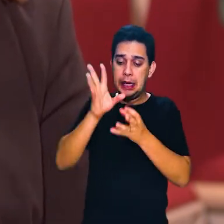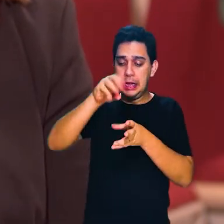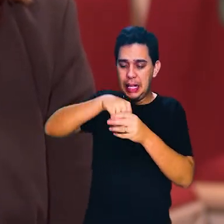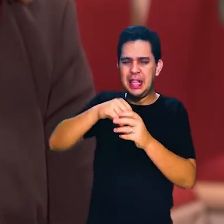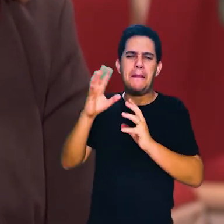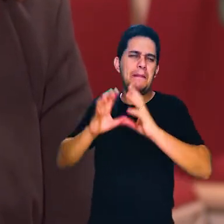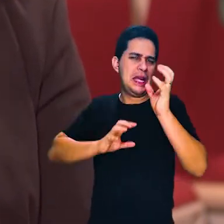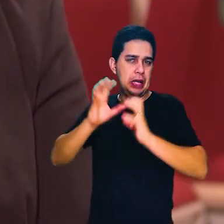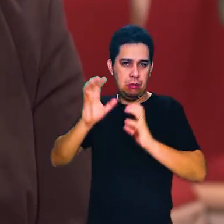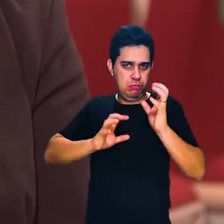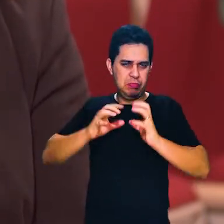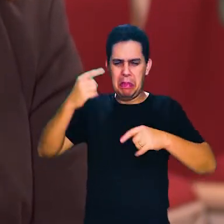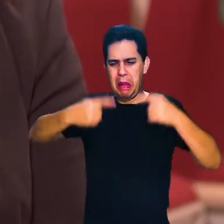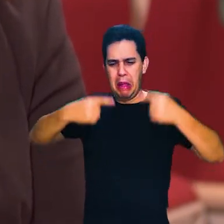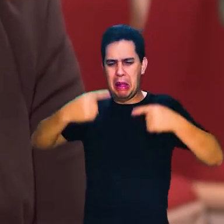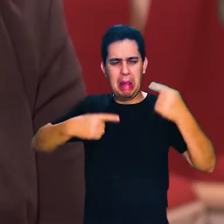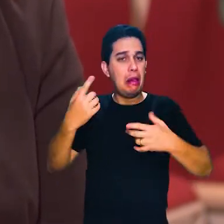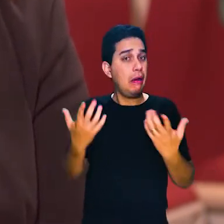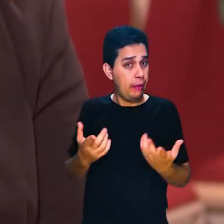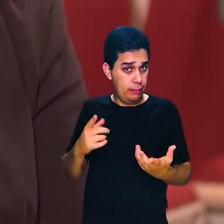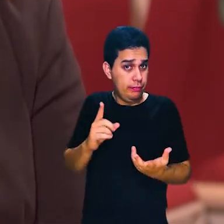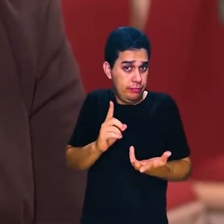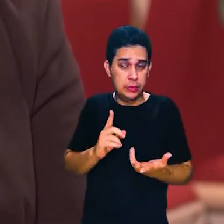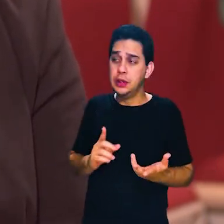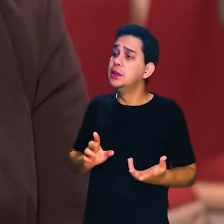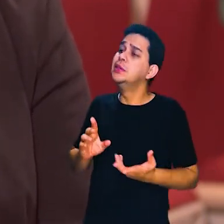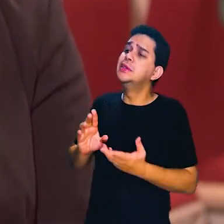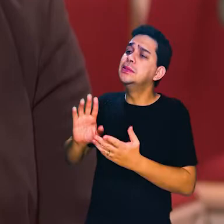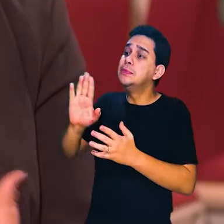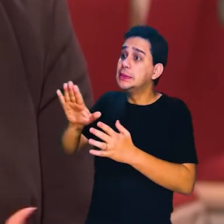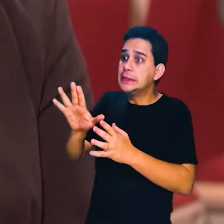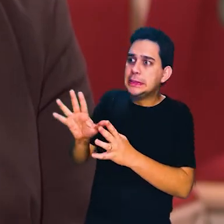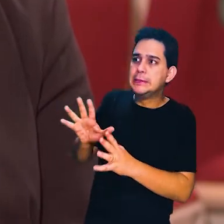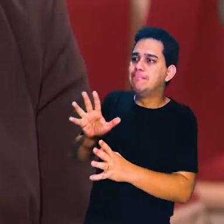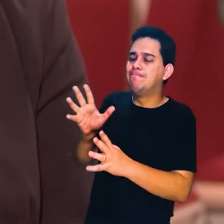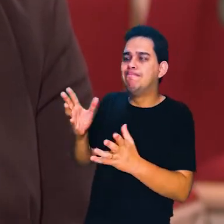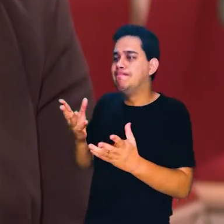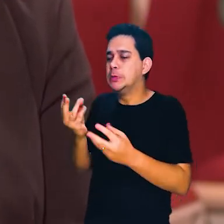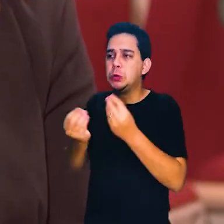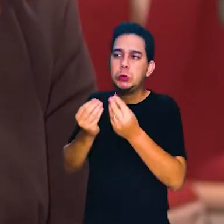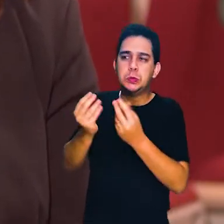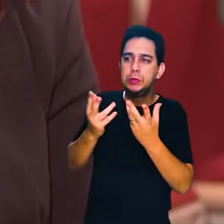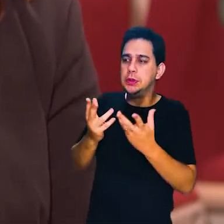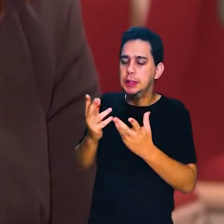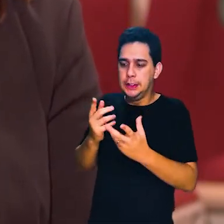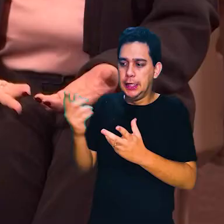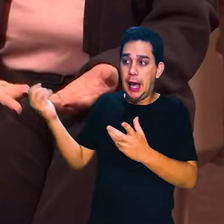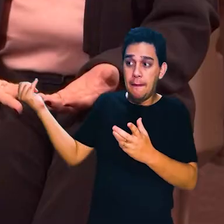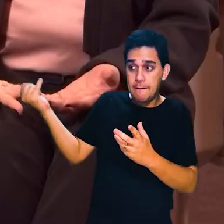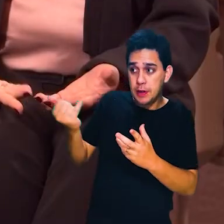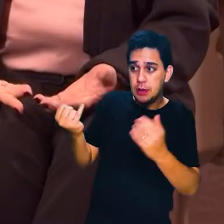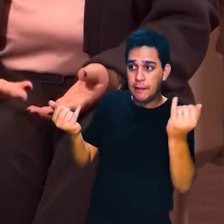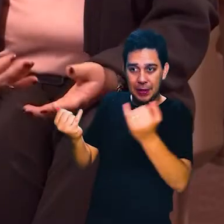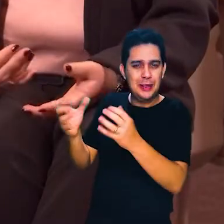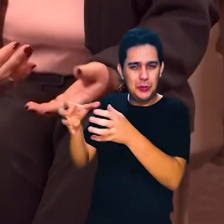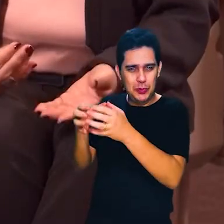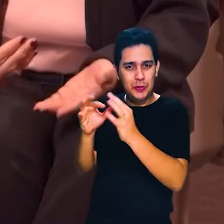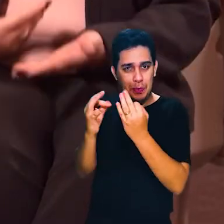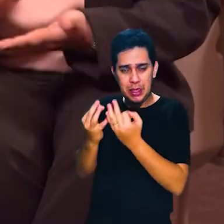boa vontade e mostrando para essas pessoas, porque quem não se abalou, quem não acreditou naquela notícia